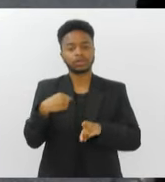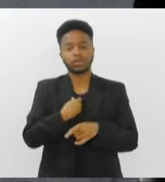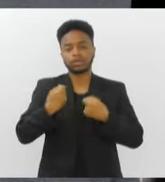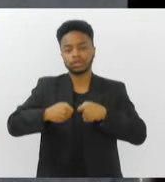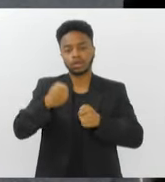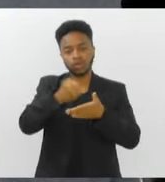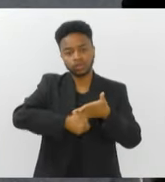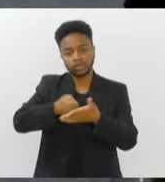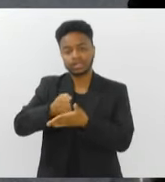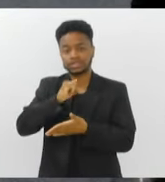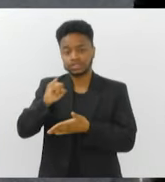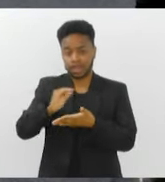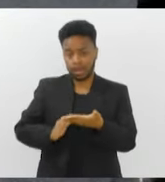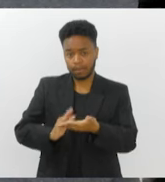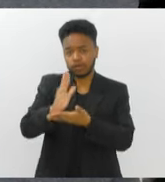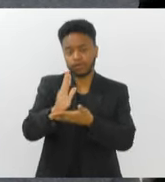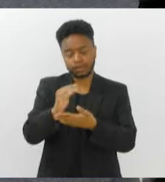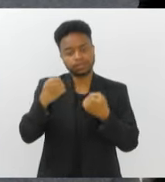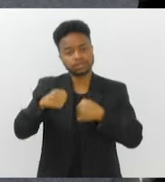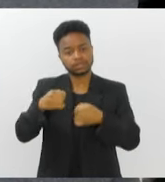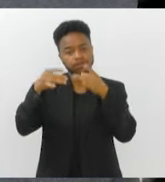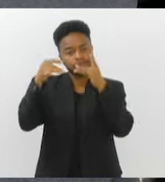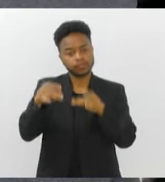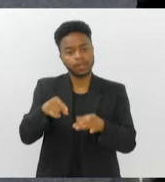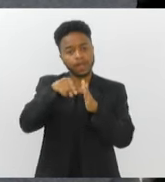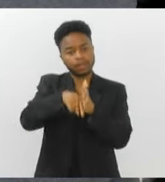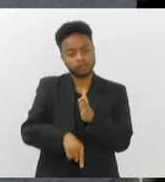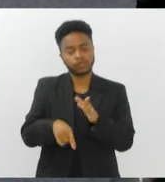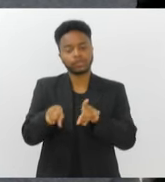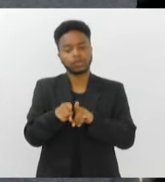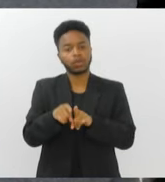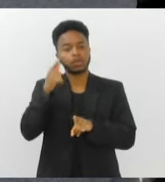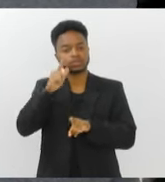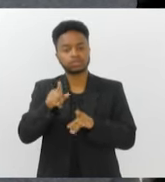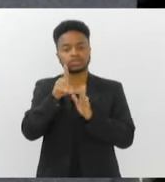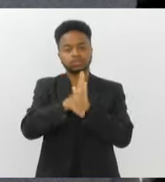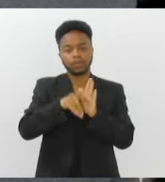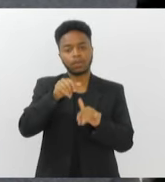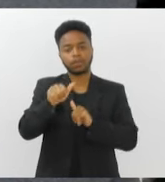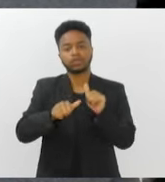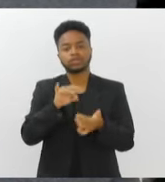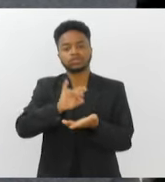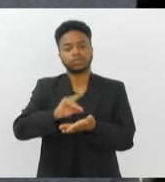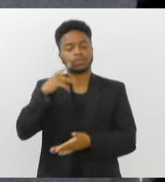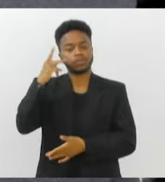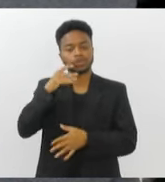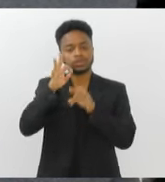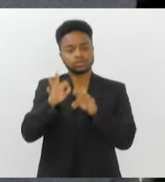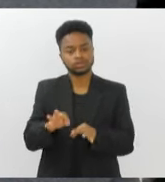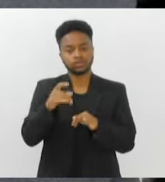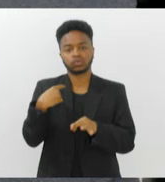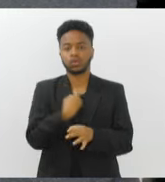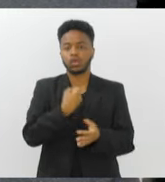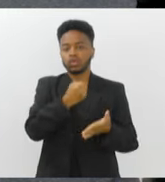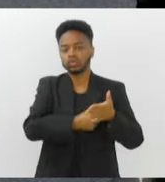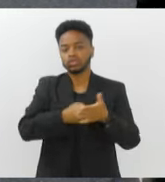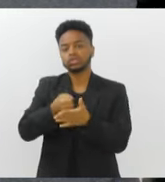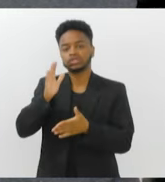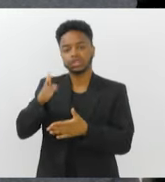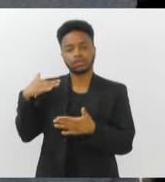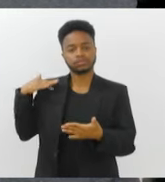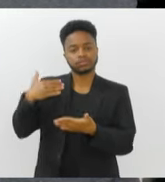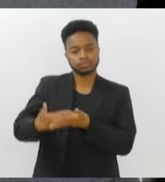gente aprofunde, transformando essas diretrizes em políticas concretas, como essas que eu citei, que a gente tem lutado muito nos últimos